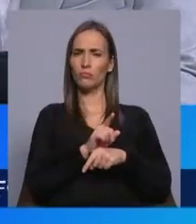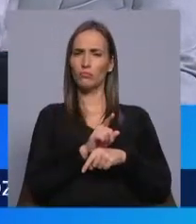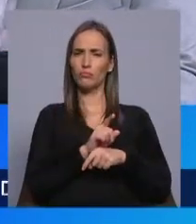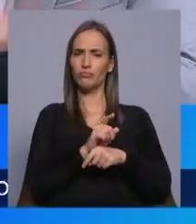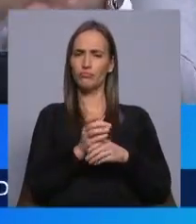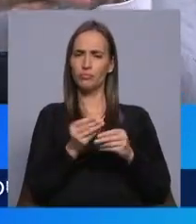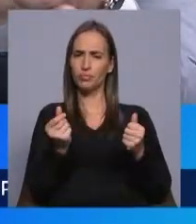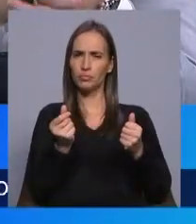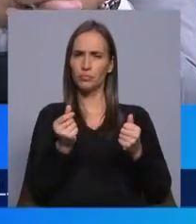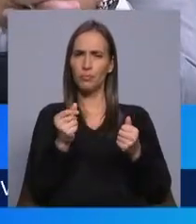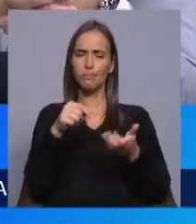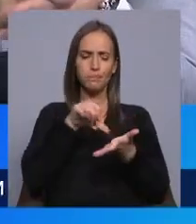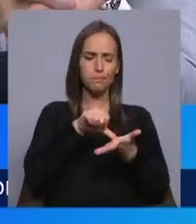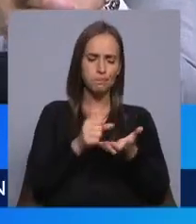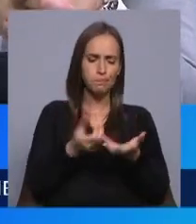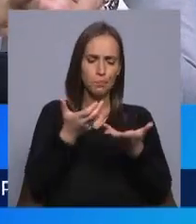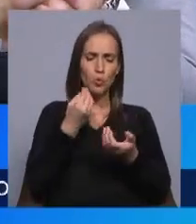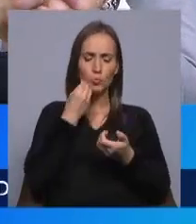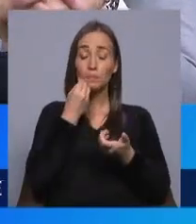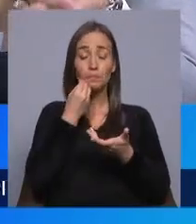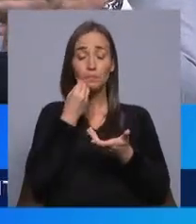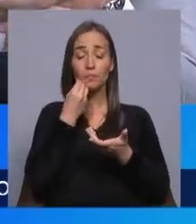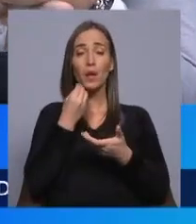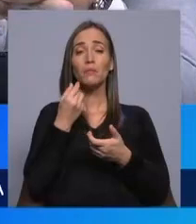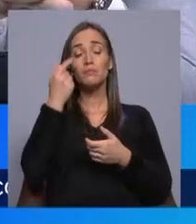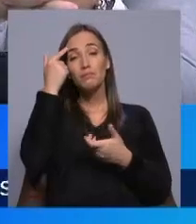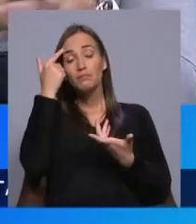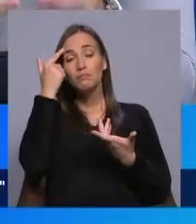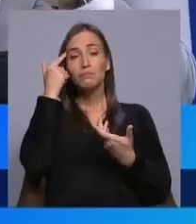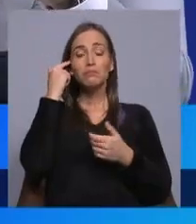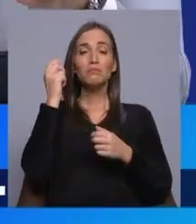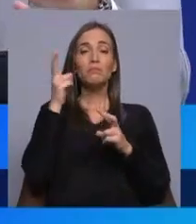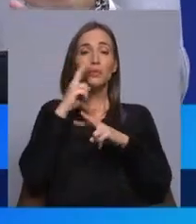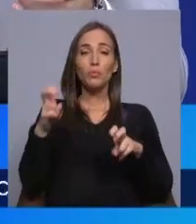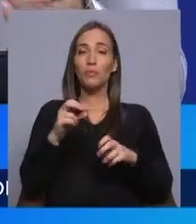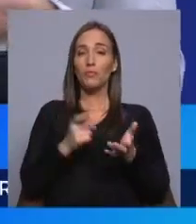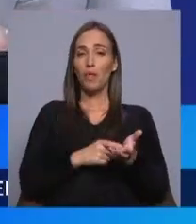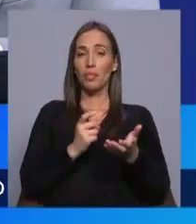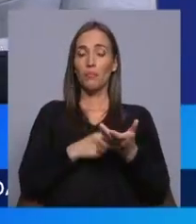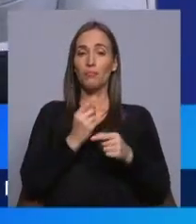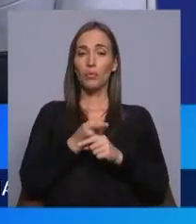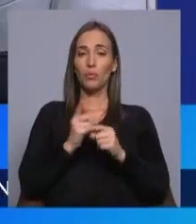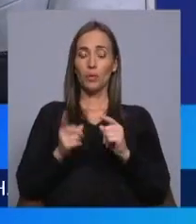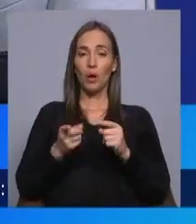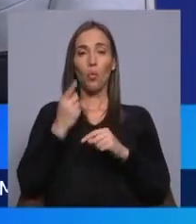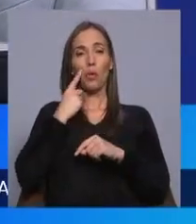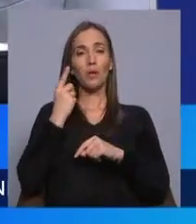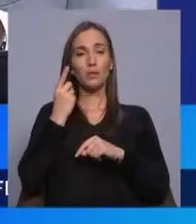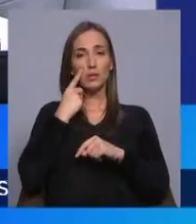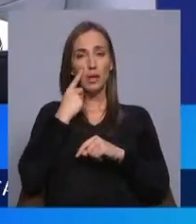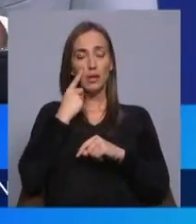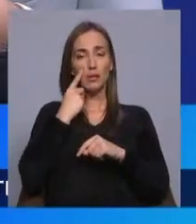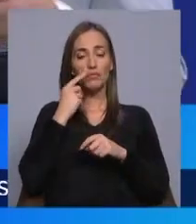E, portanto, temos aqui um pequeno mistério, porque conhecer ainda por cima esta fase final de estrelas de grande massa